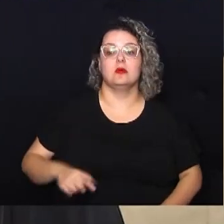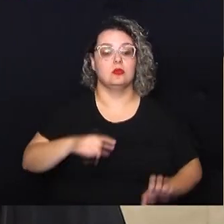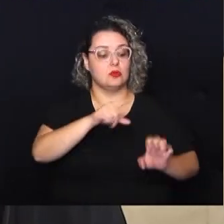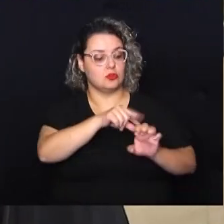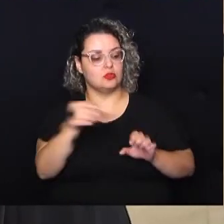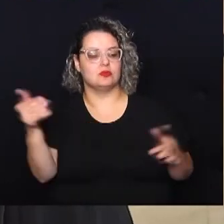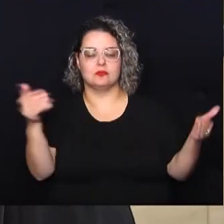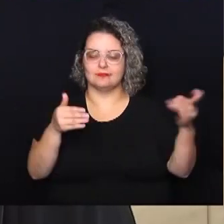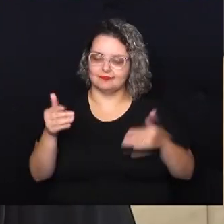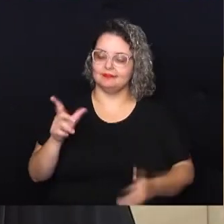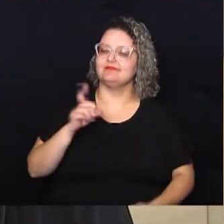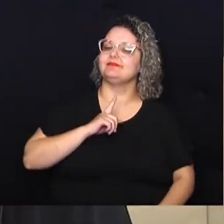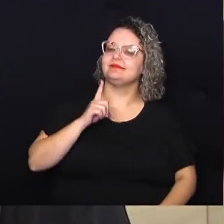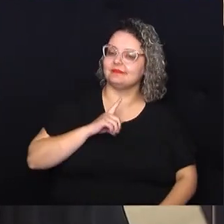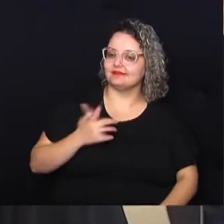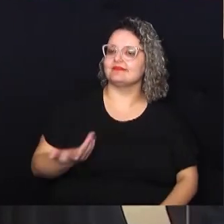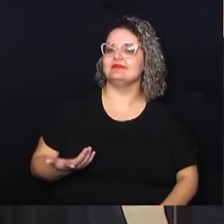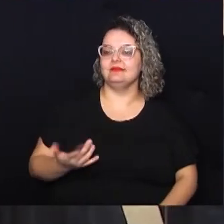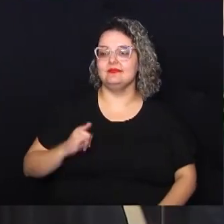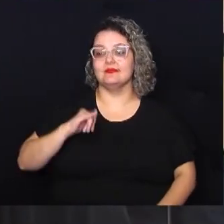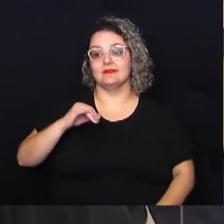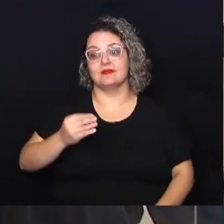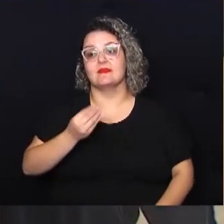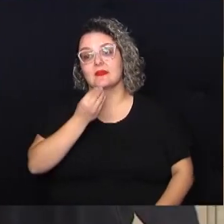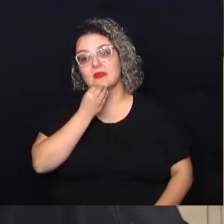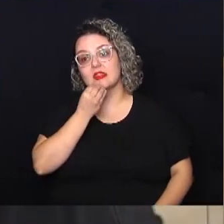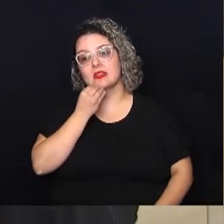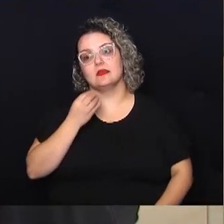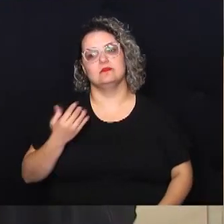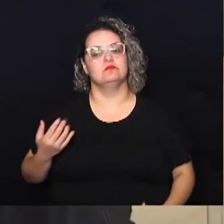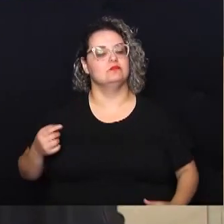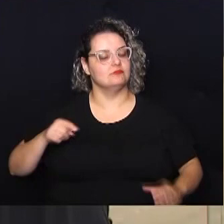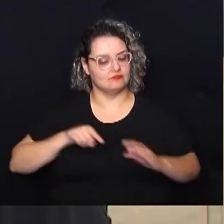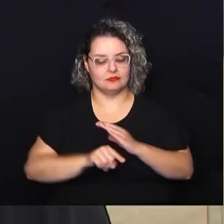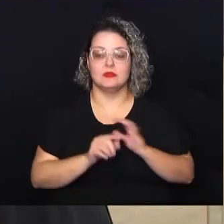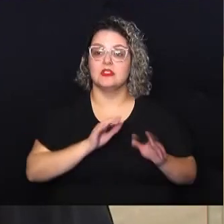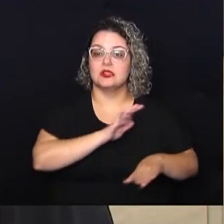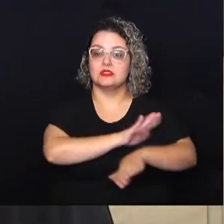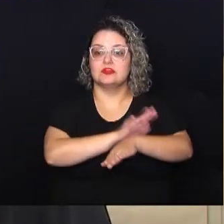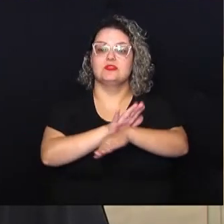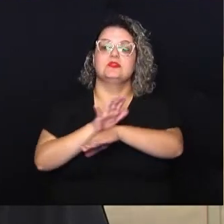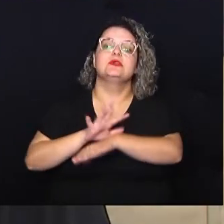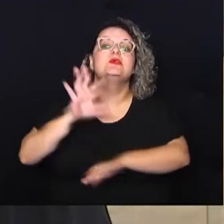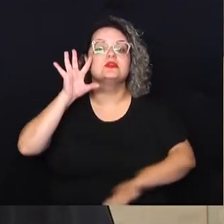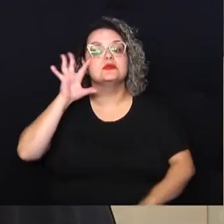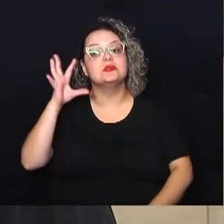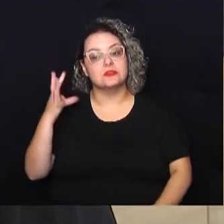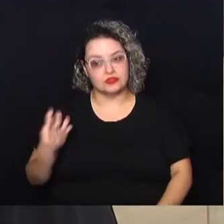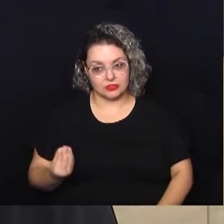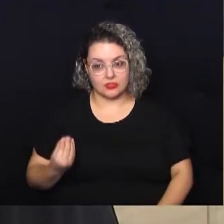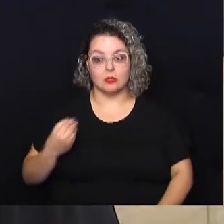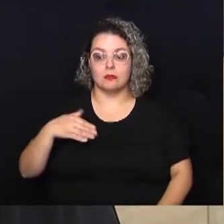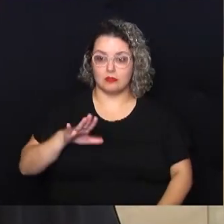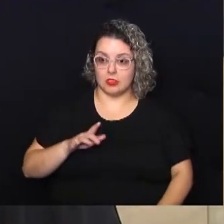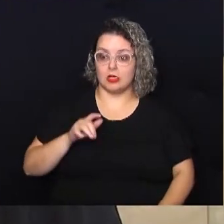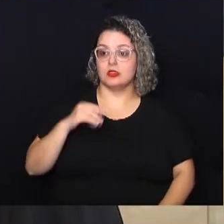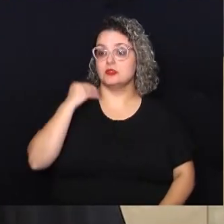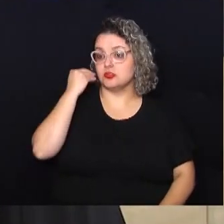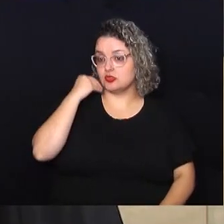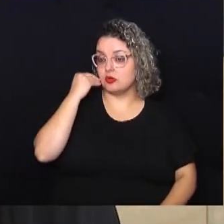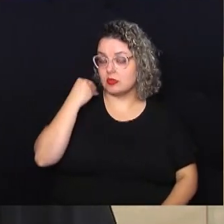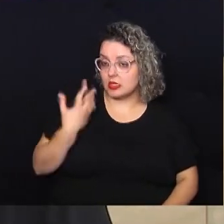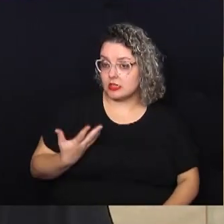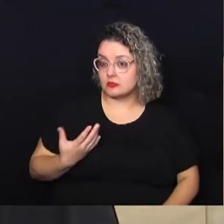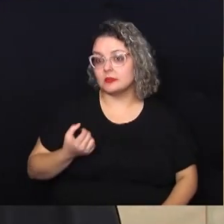com certeza terão aí uma oportunidade imensa de contribuir, de conhecer mais sobre a experiência